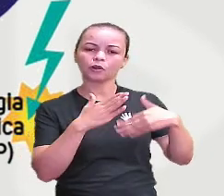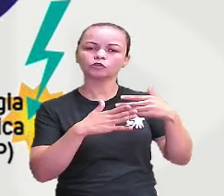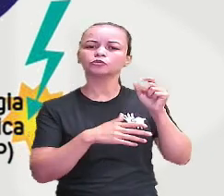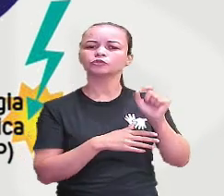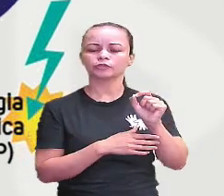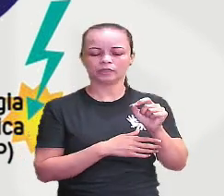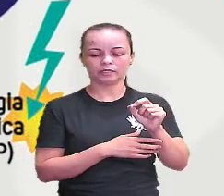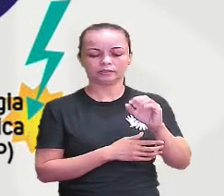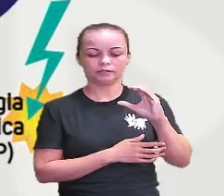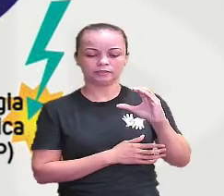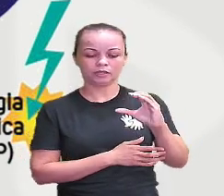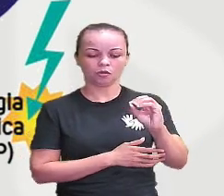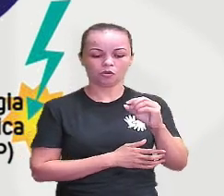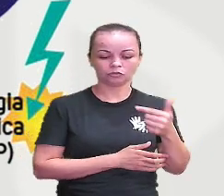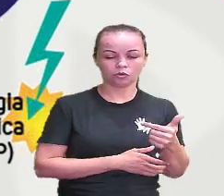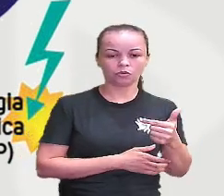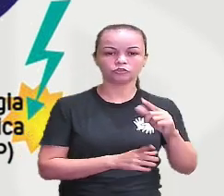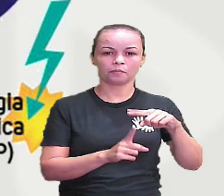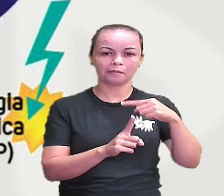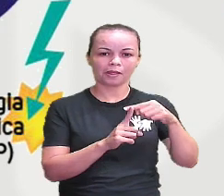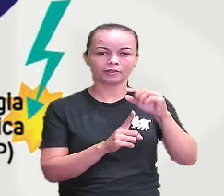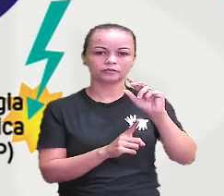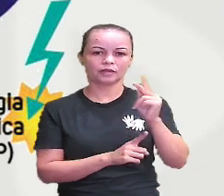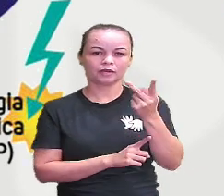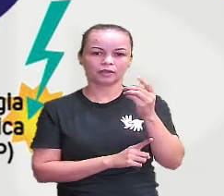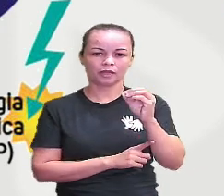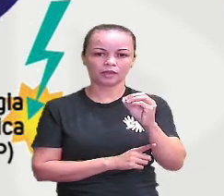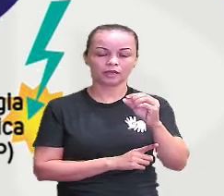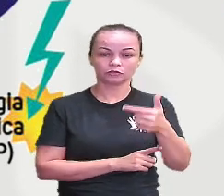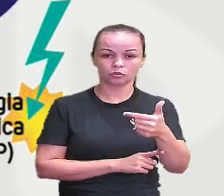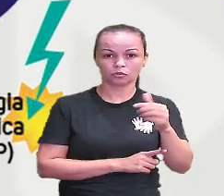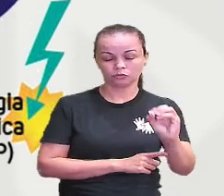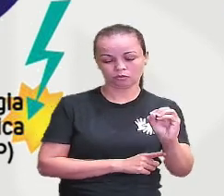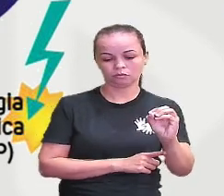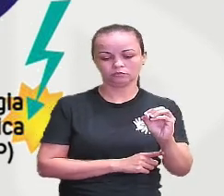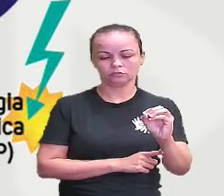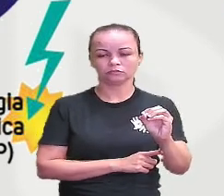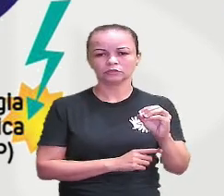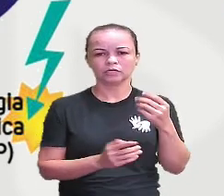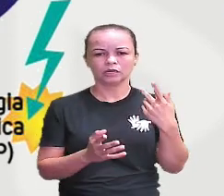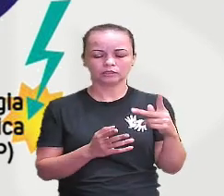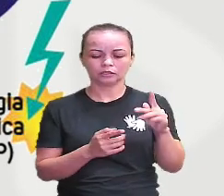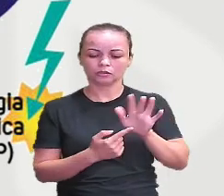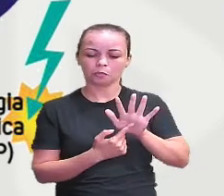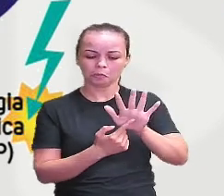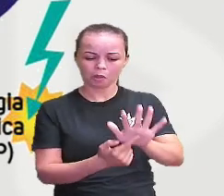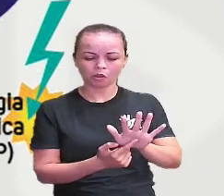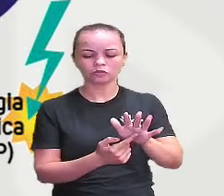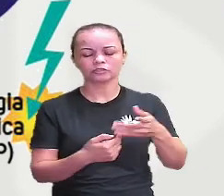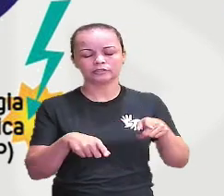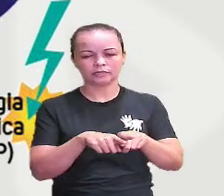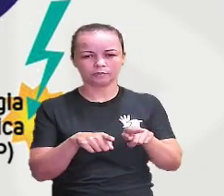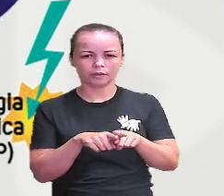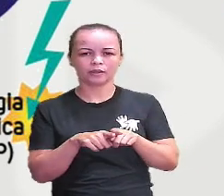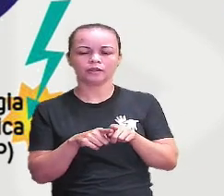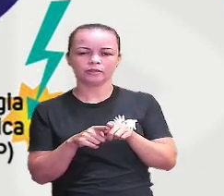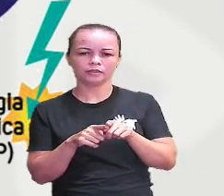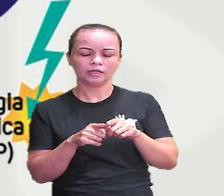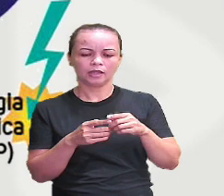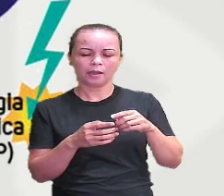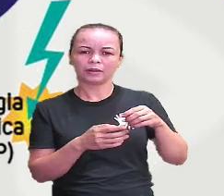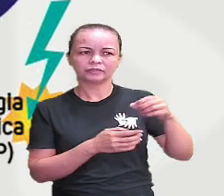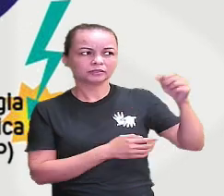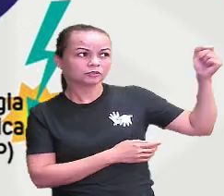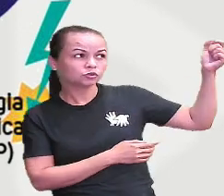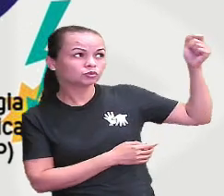produz CO2 e água. E se você pensar no processo fotossintético, que está ali tendo a presença do cloroplasto, você vai ter o quê? A presença de luz,